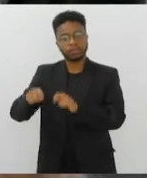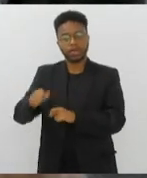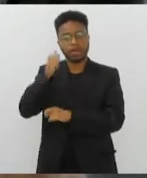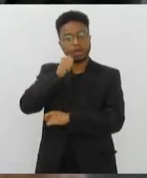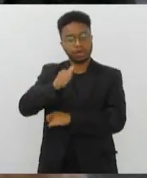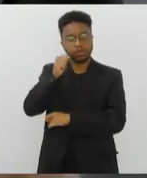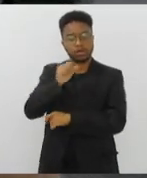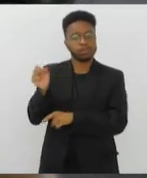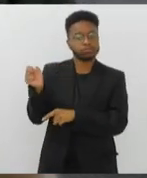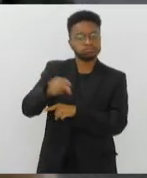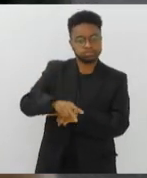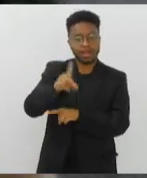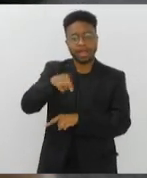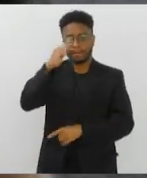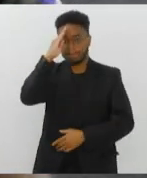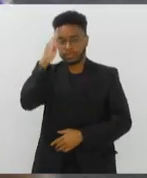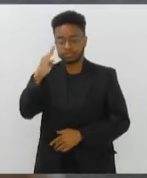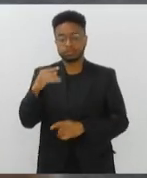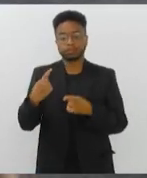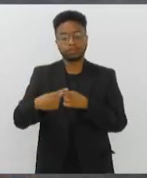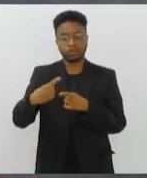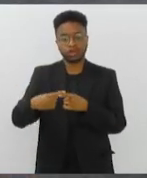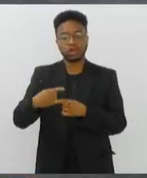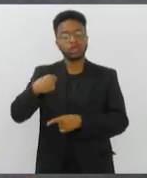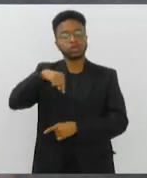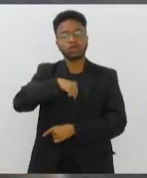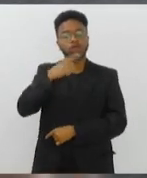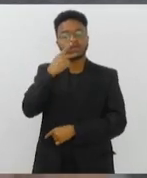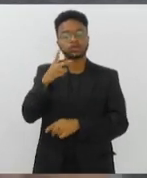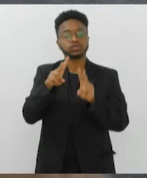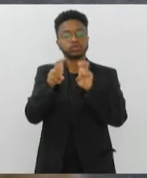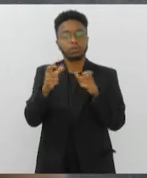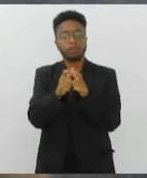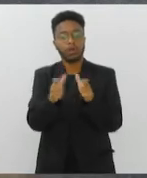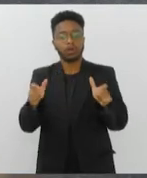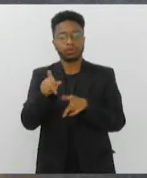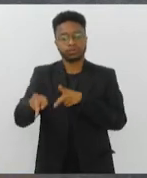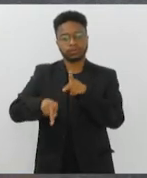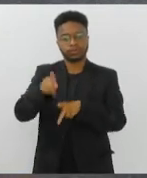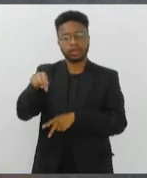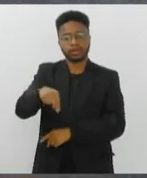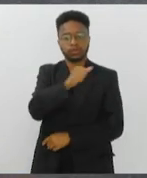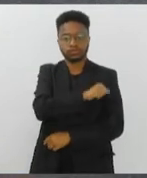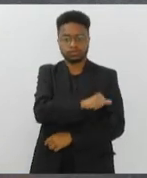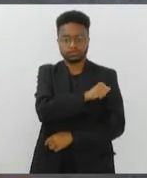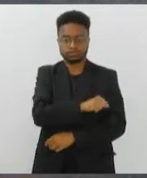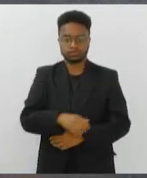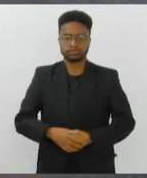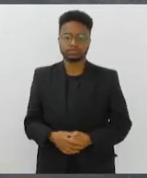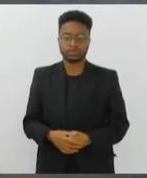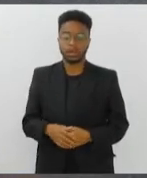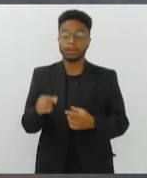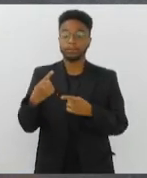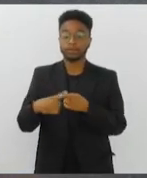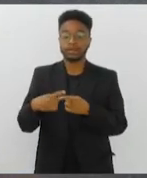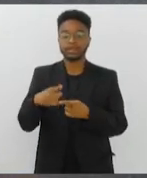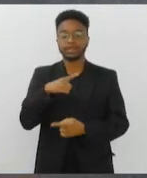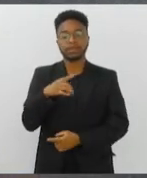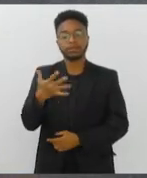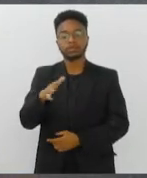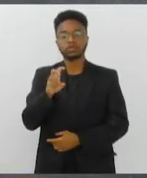é fundamental. Afinal de contas, estamos falando da maioria da população do estado do Rio de Janeiro. A gente tem cerca